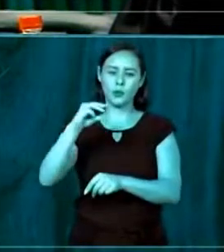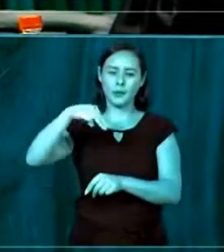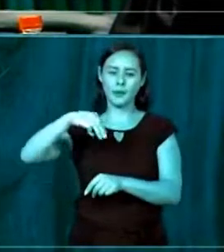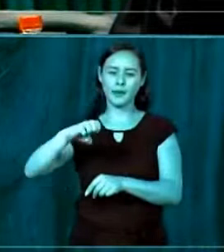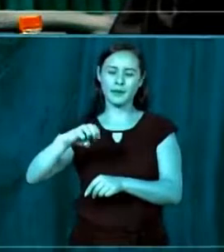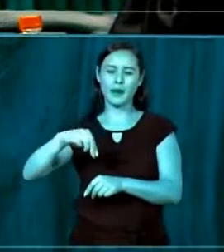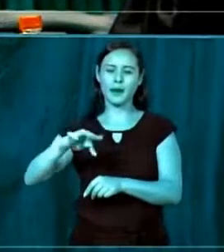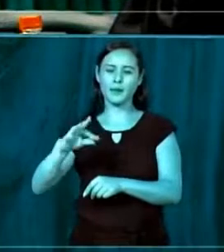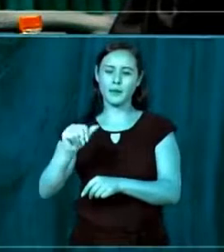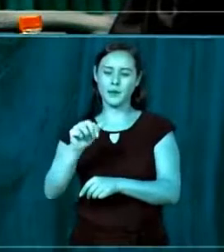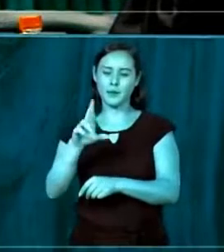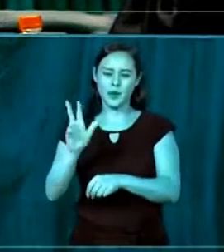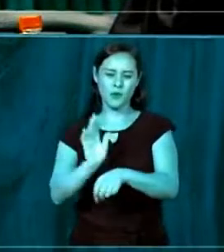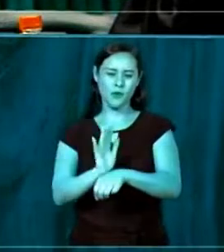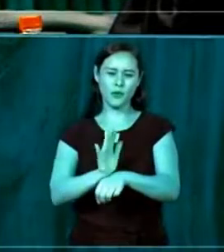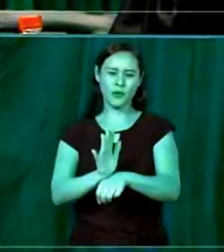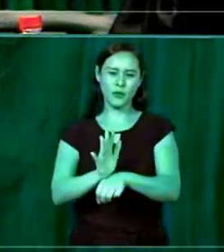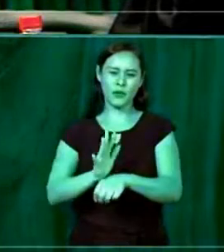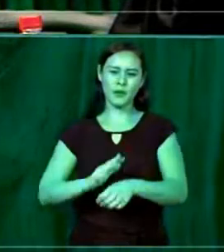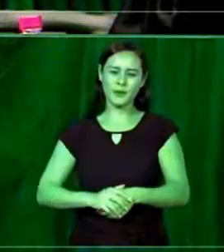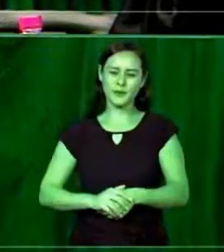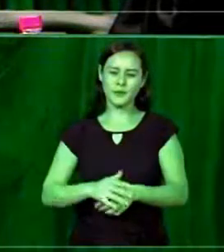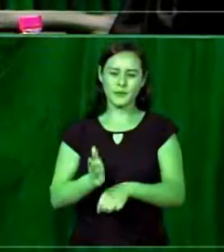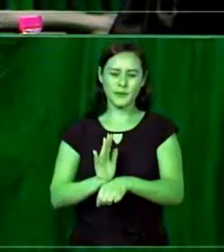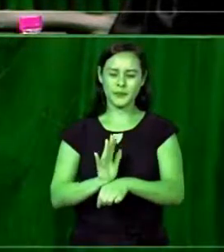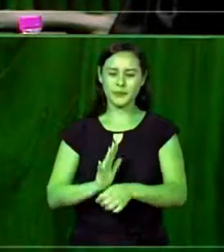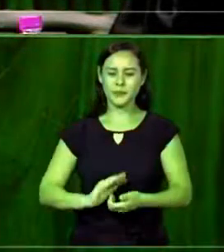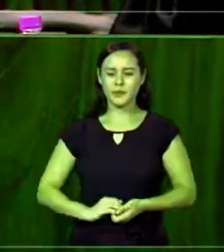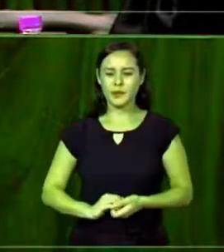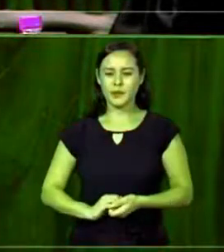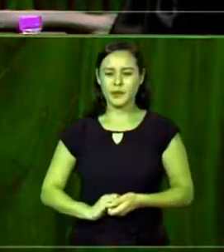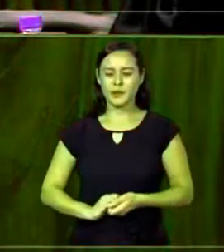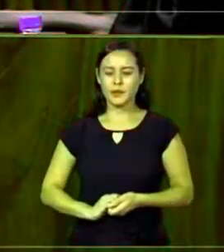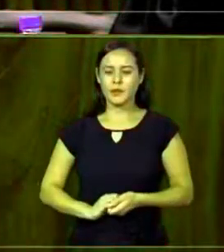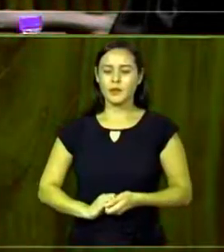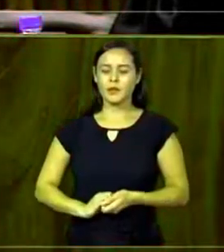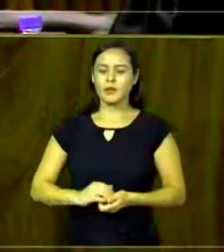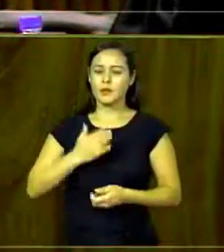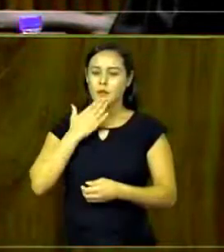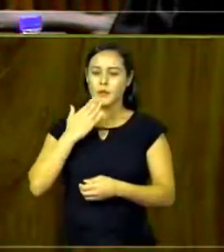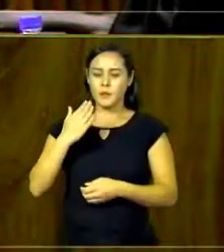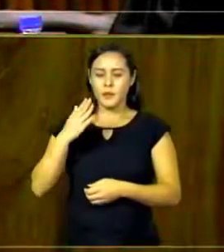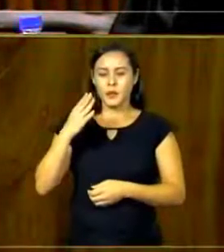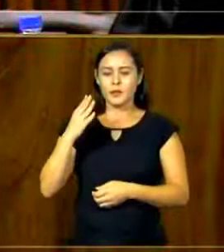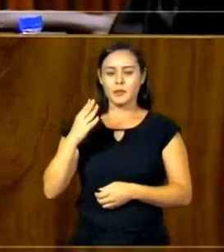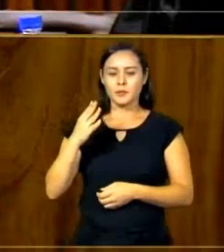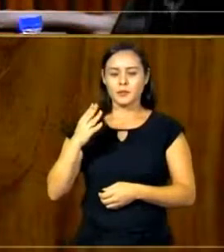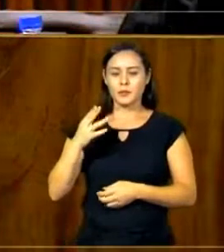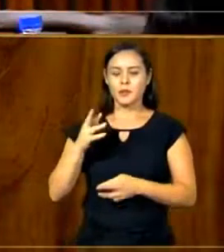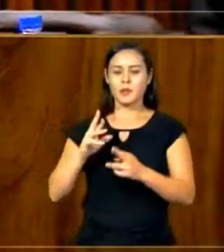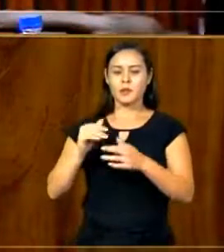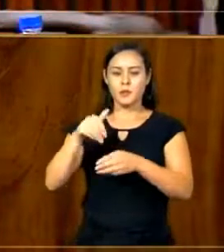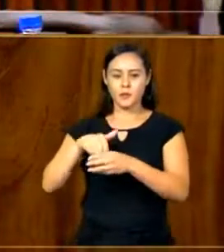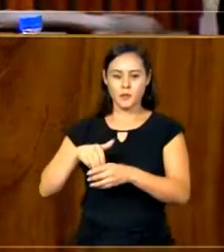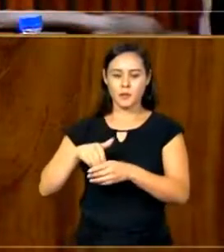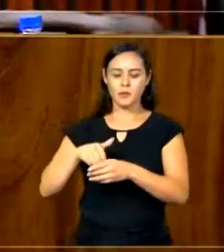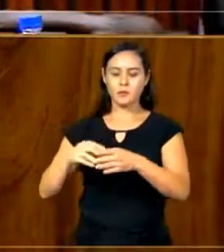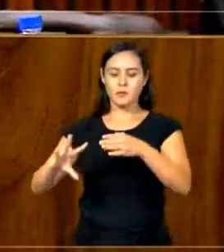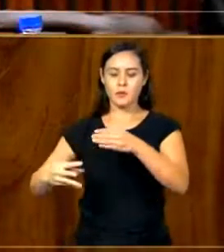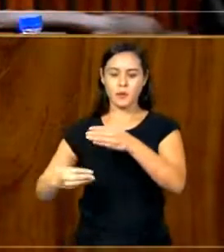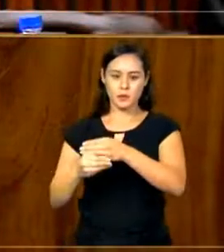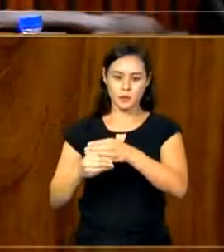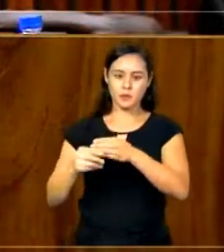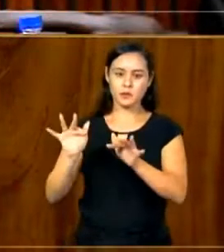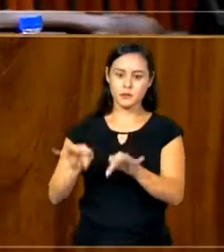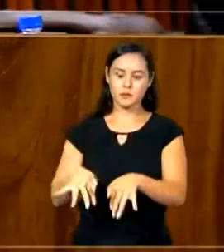indicado. Decisão, então, que se peço ao referendo e acrescento no final ainda do voto, tendo em